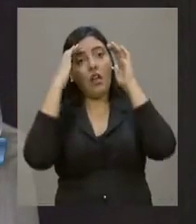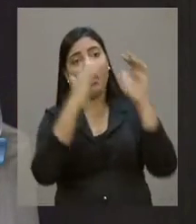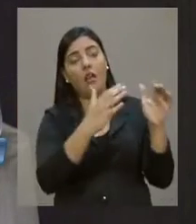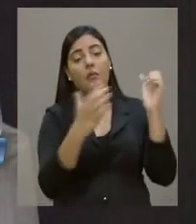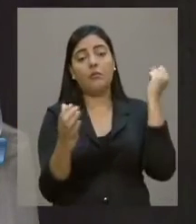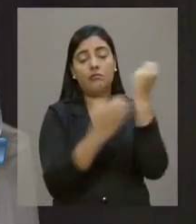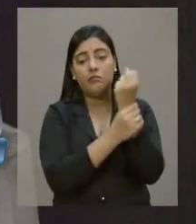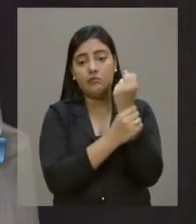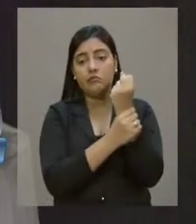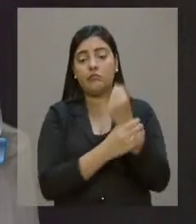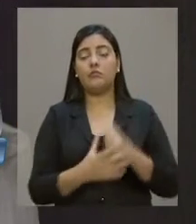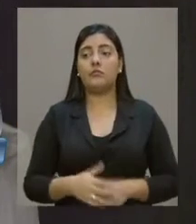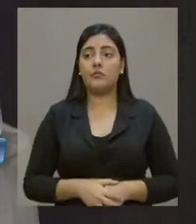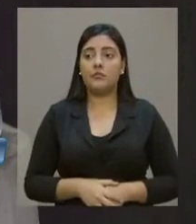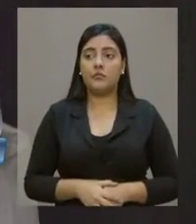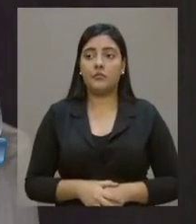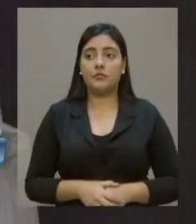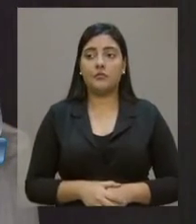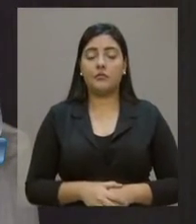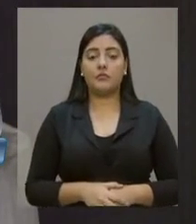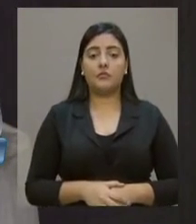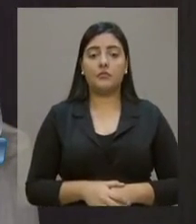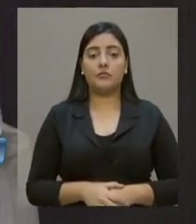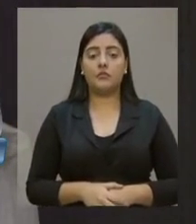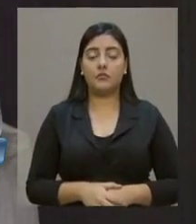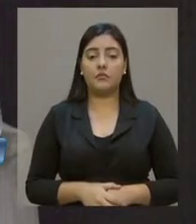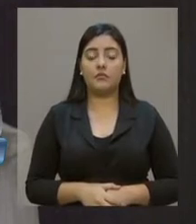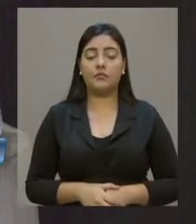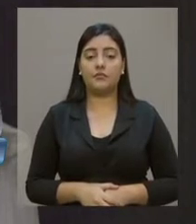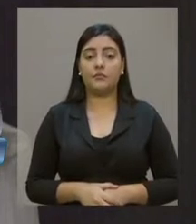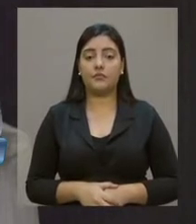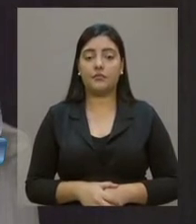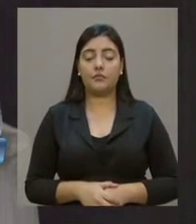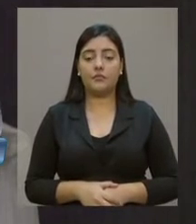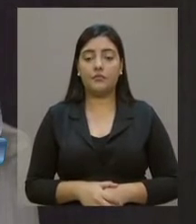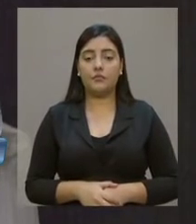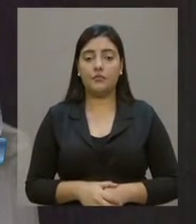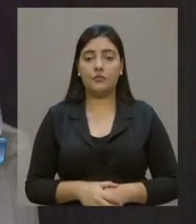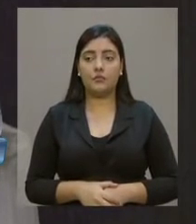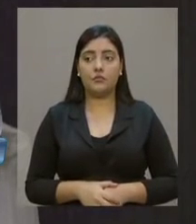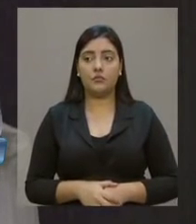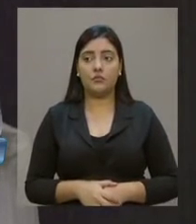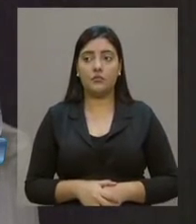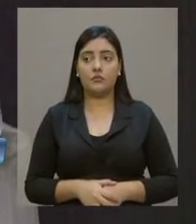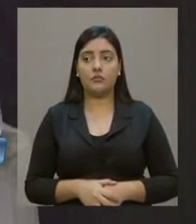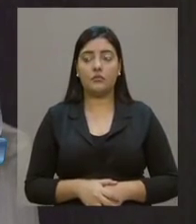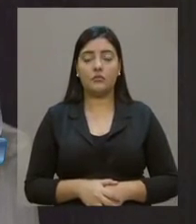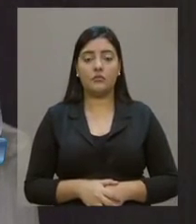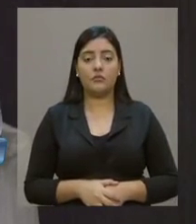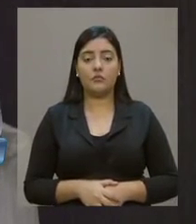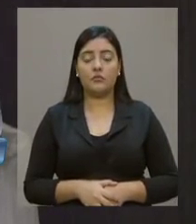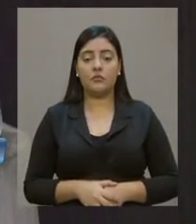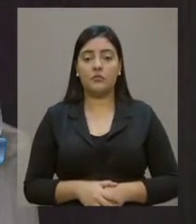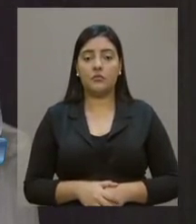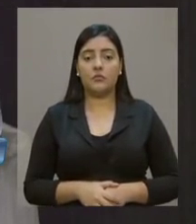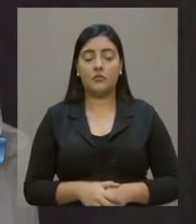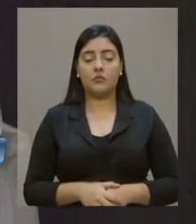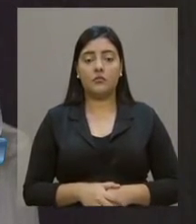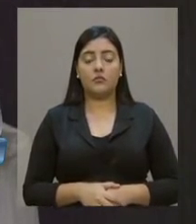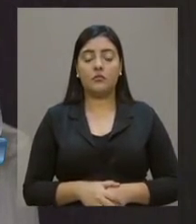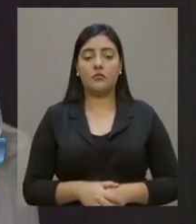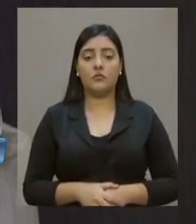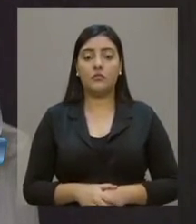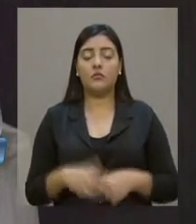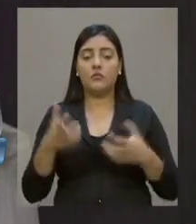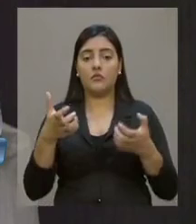garanta, estamos todos, né, perseguindo a consolidação da democracia no ambiente universitário